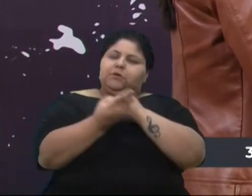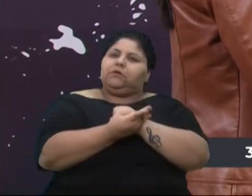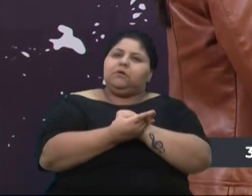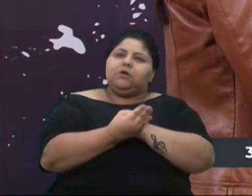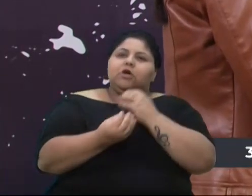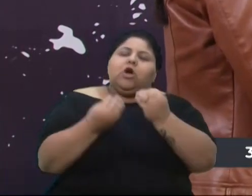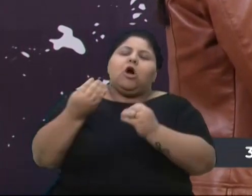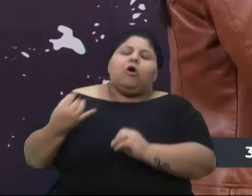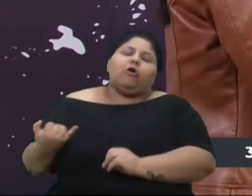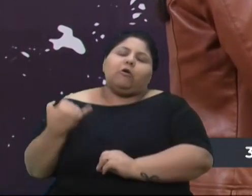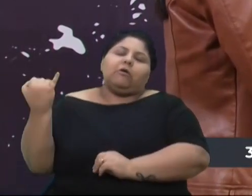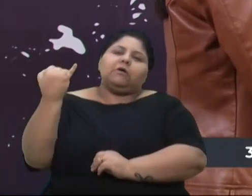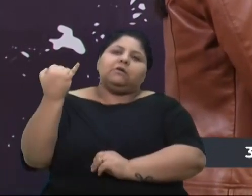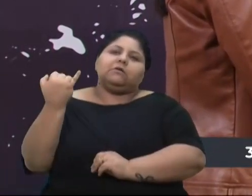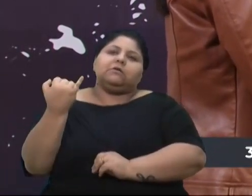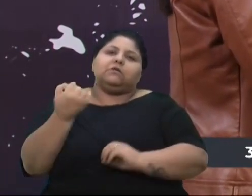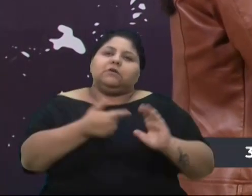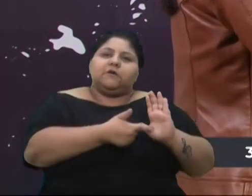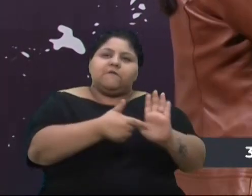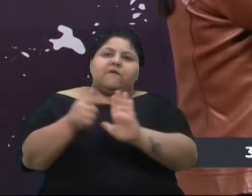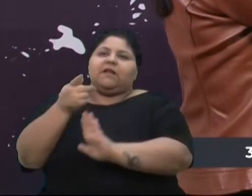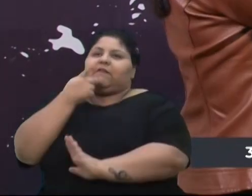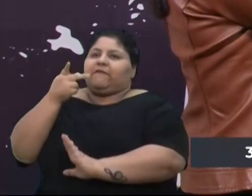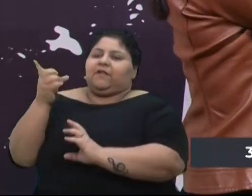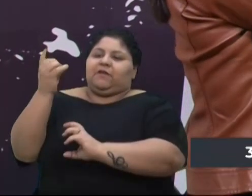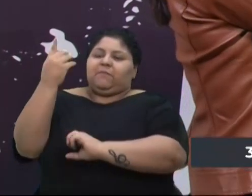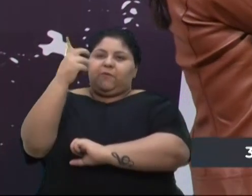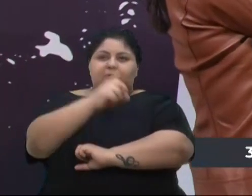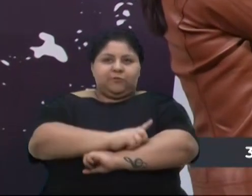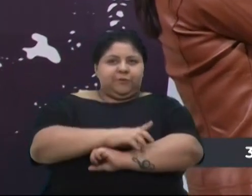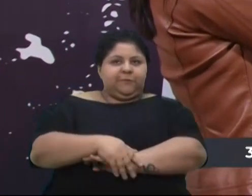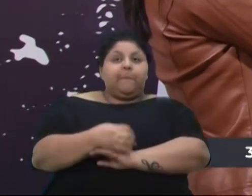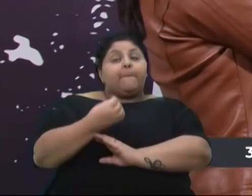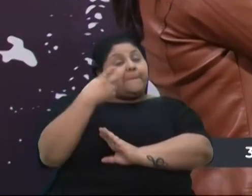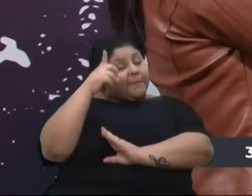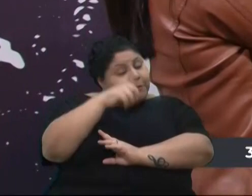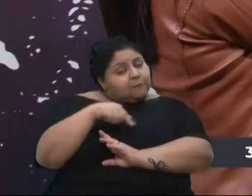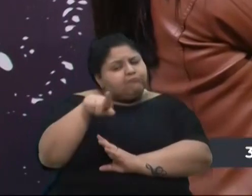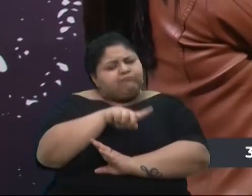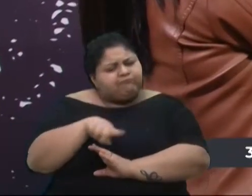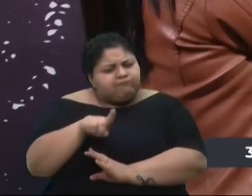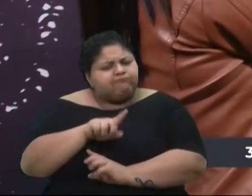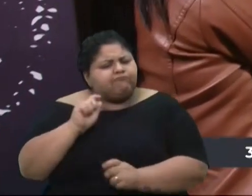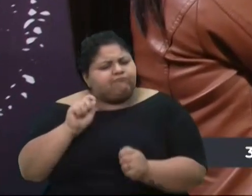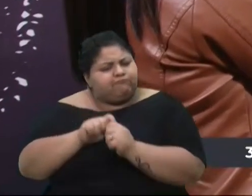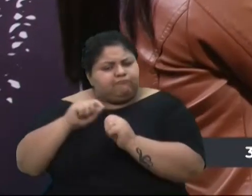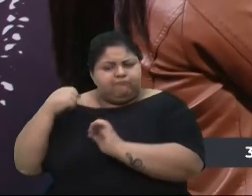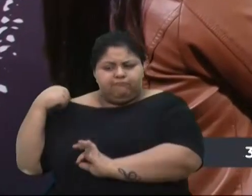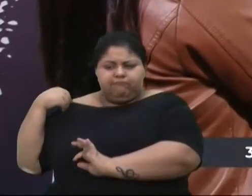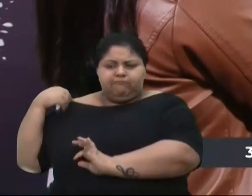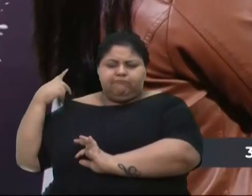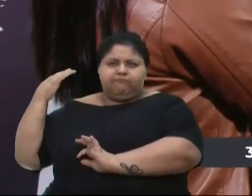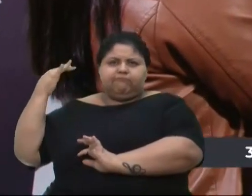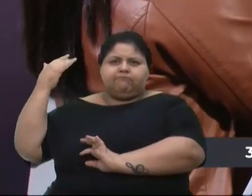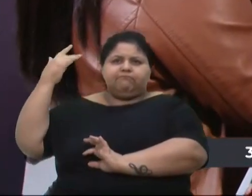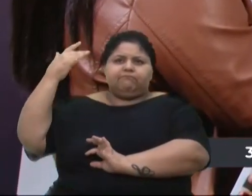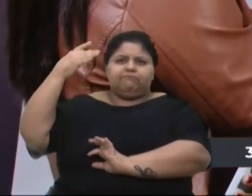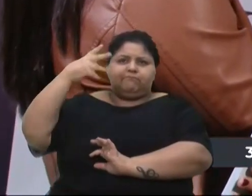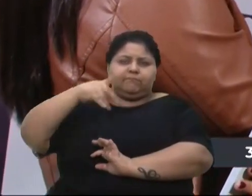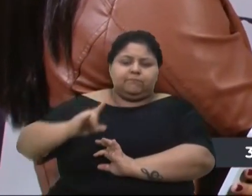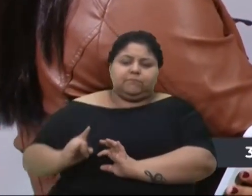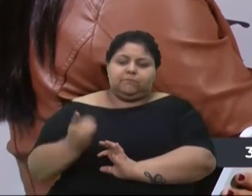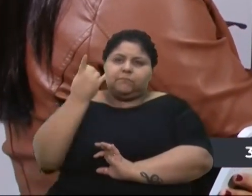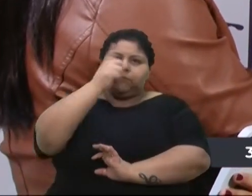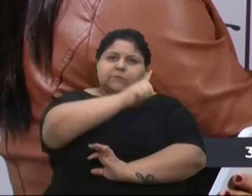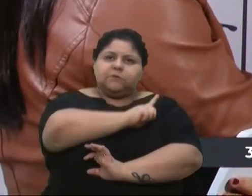a importância e o que o senhor destaca da sua fala? Bom dia. Bom dia. A gente fez um resgate histórico, né, do último governo,